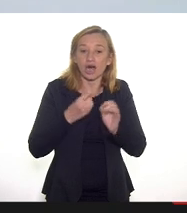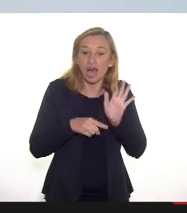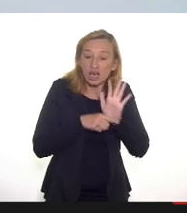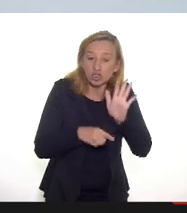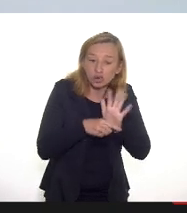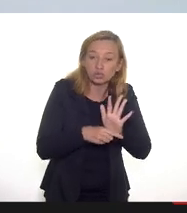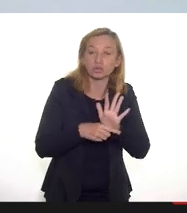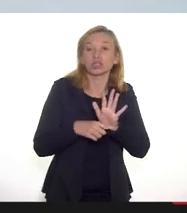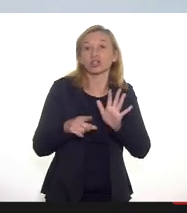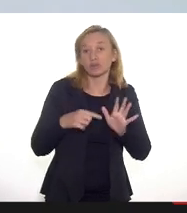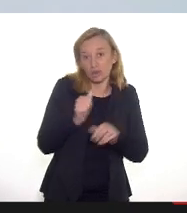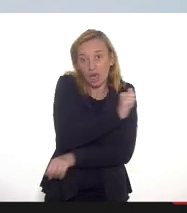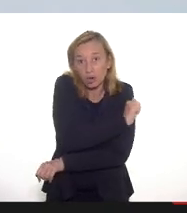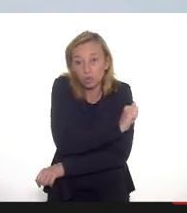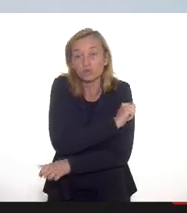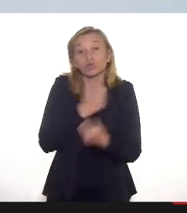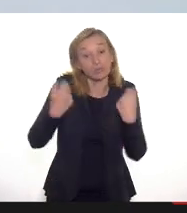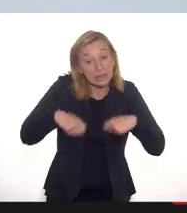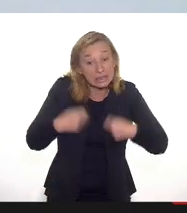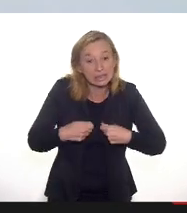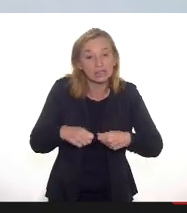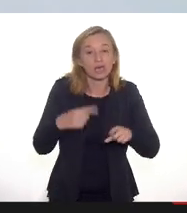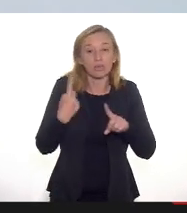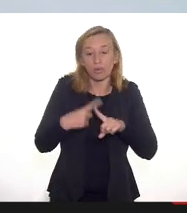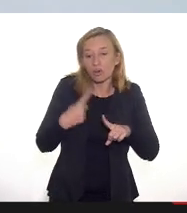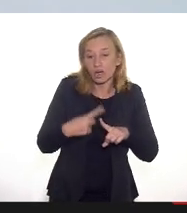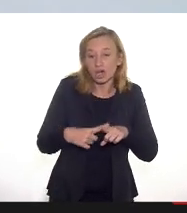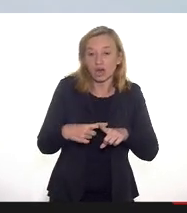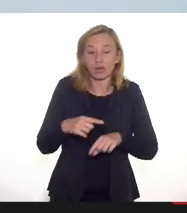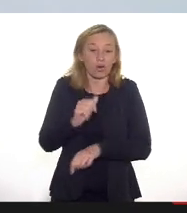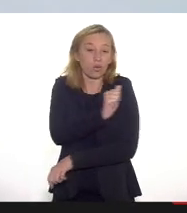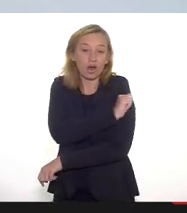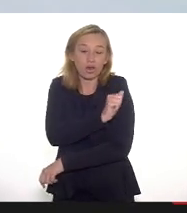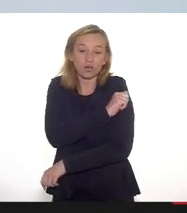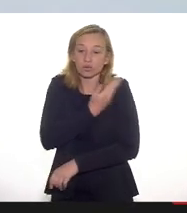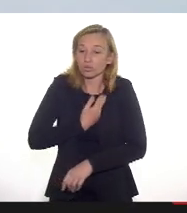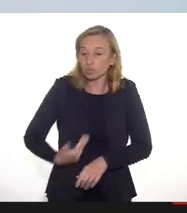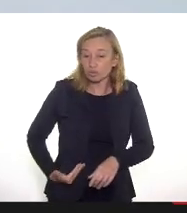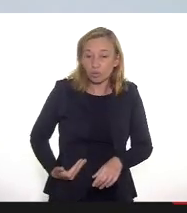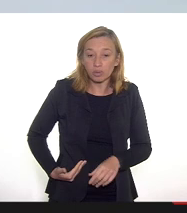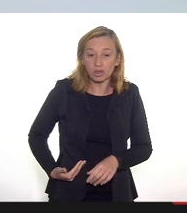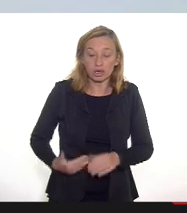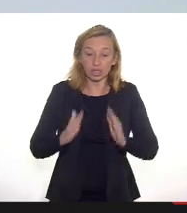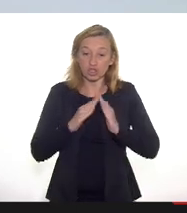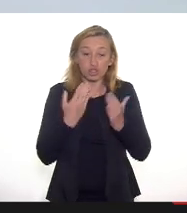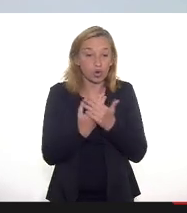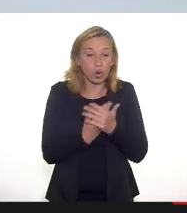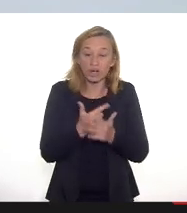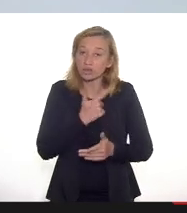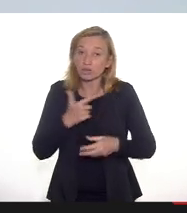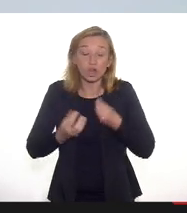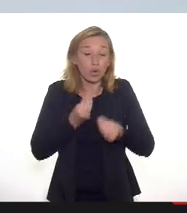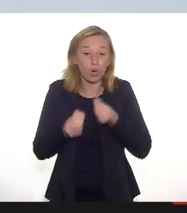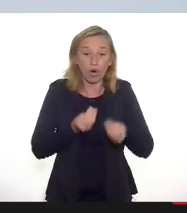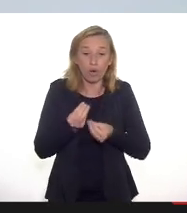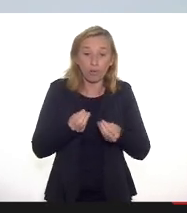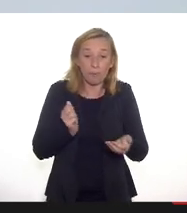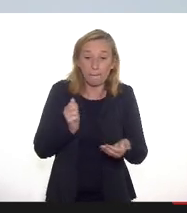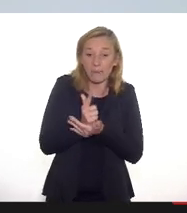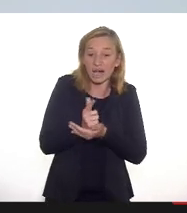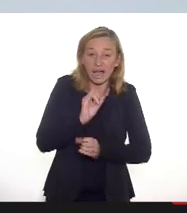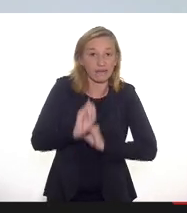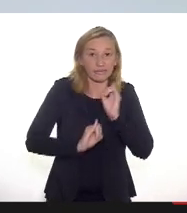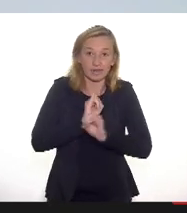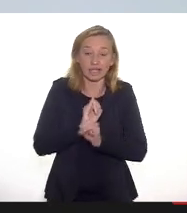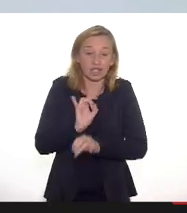precisam, porque um aluno da rede pública, infelizmente, ele não tem condições de arcar sozinho com o estudo em casa, né? Com